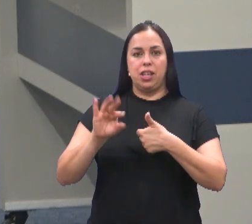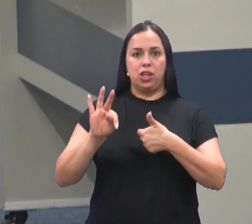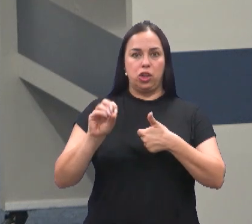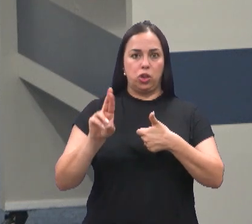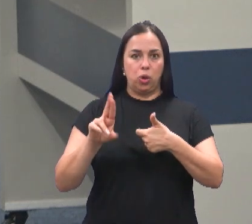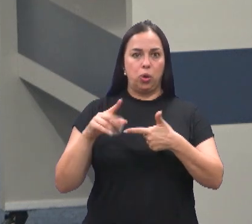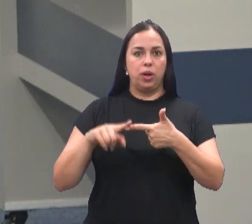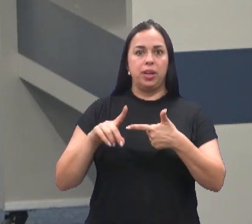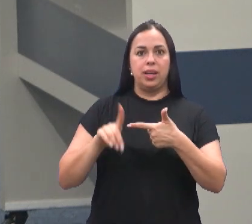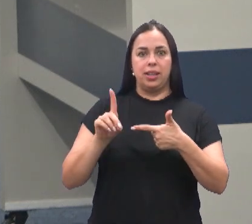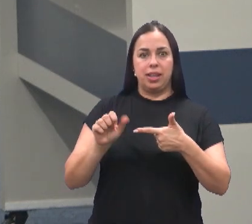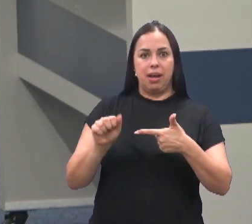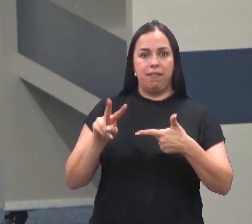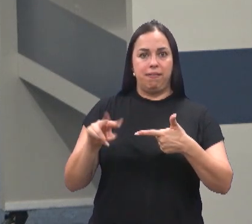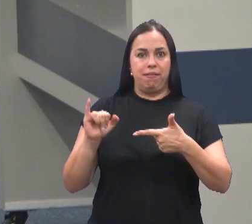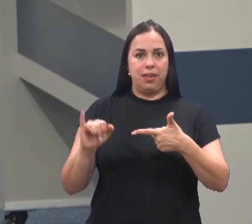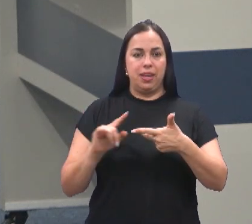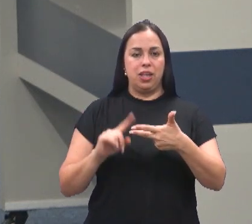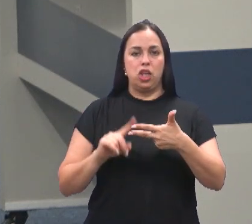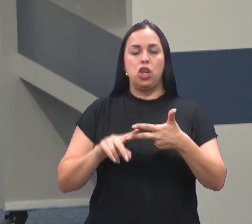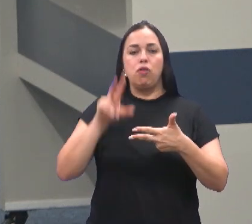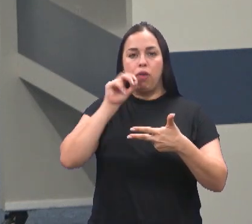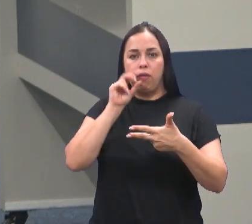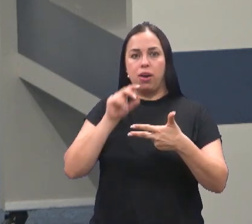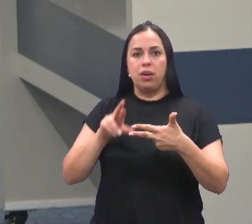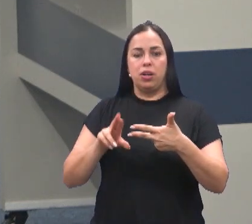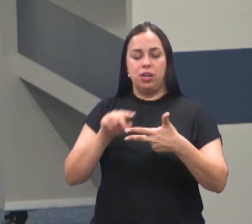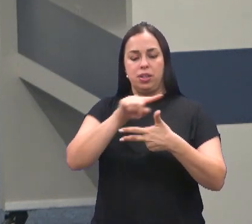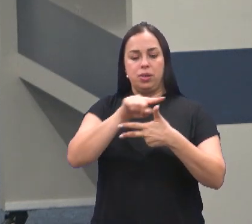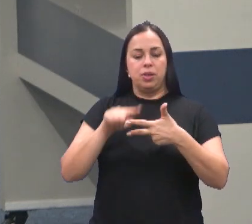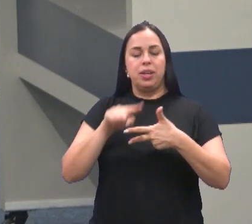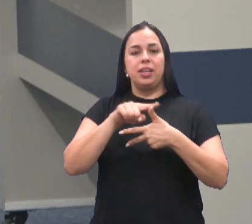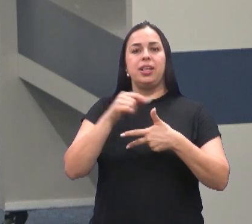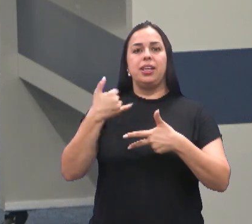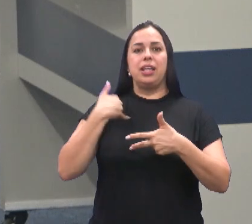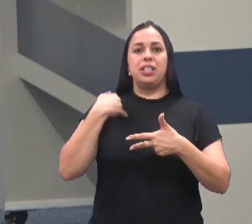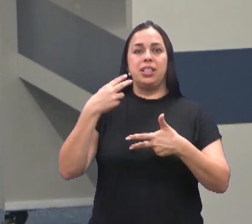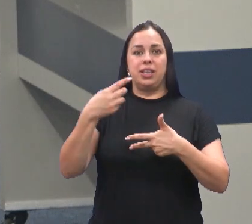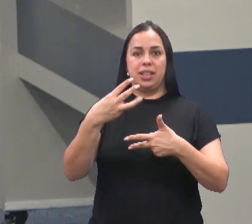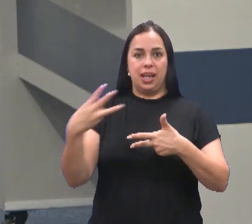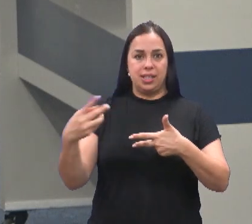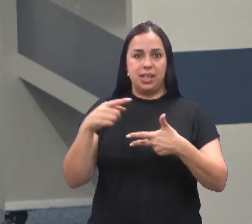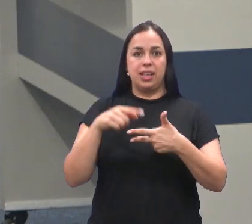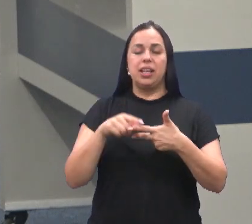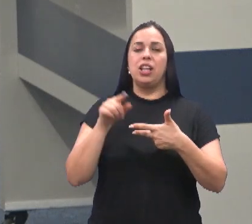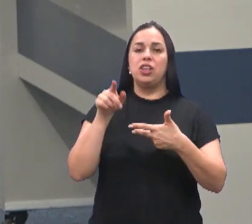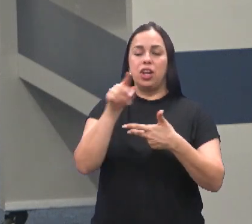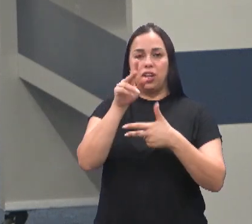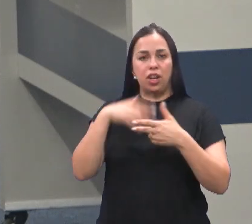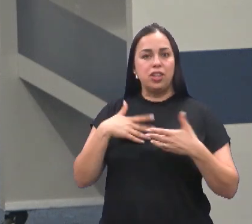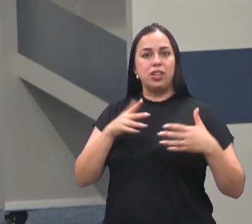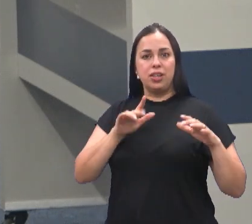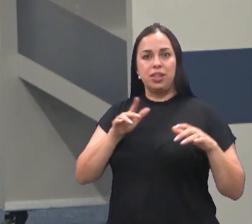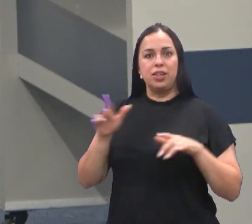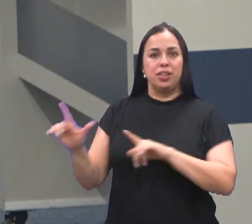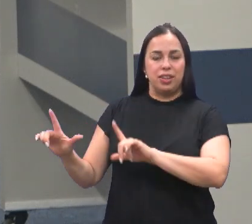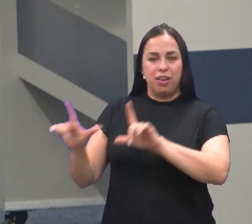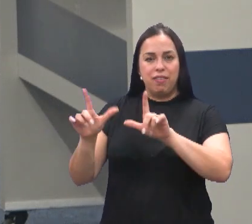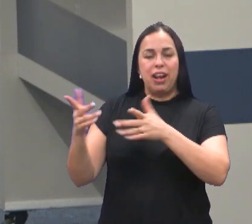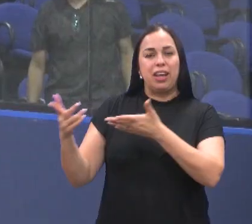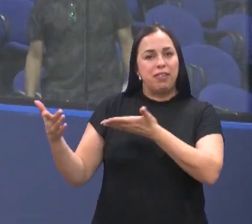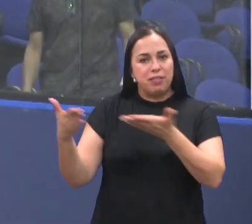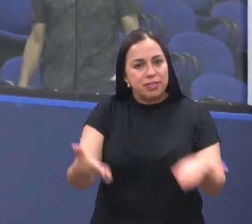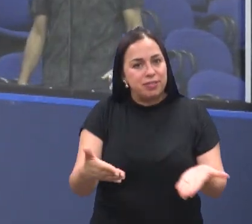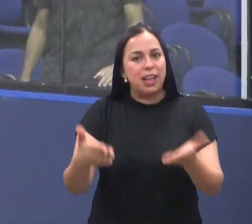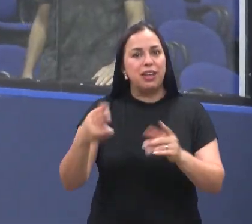anos, Davi e o avô, pai Rodolfo, levante aí, porque nós falamos de vocês. Avisei que vocês foram no McDonald's,